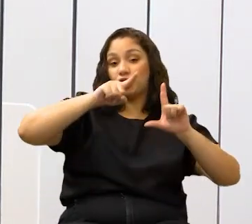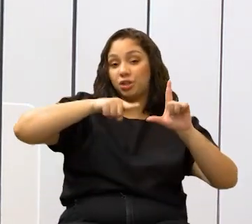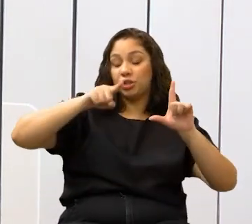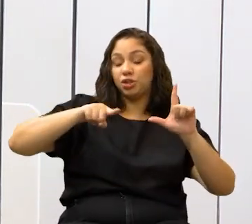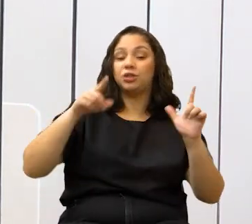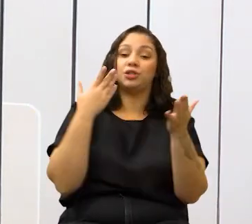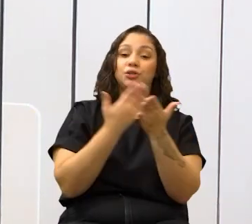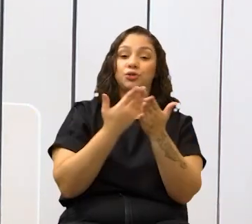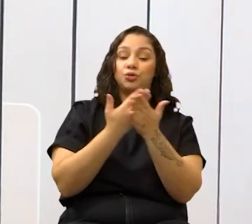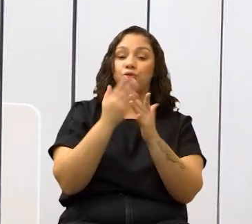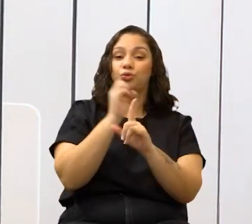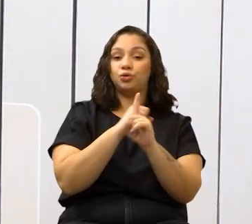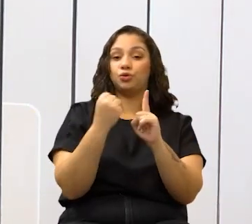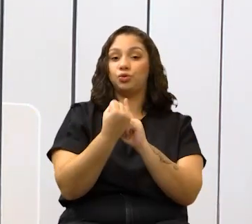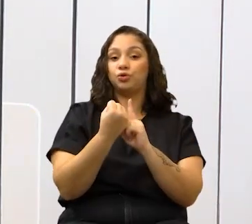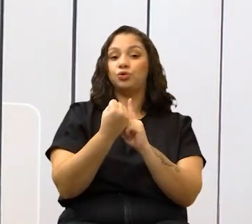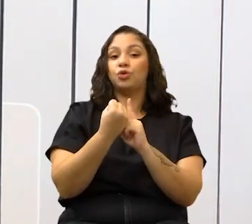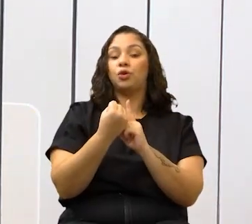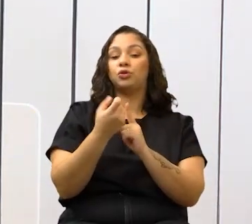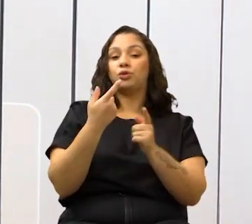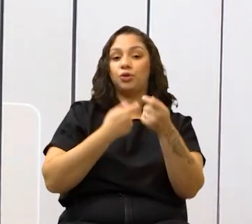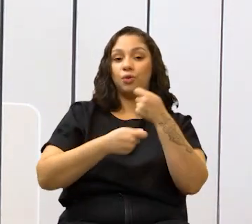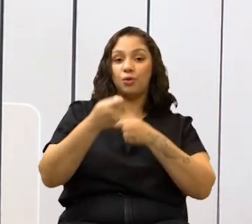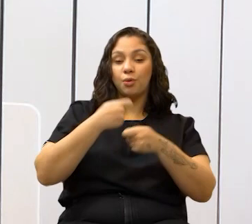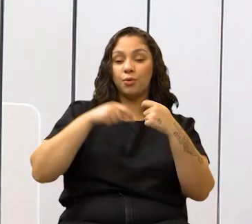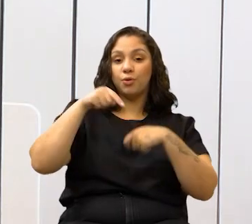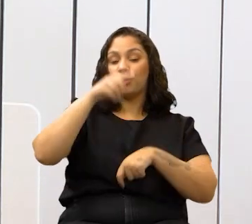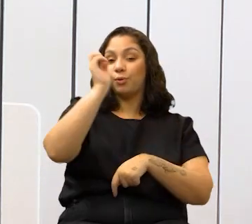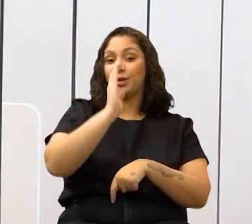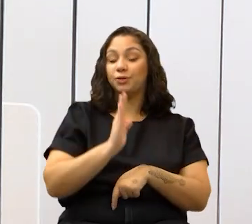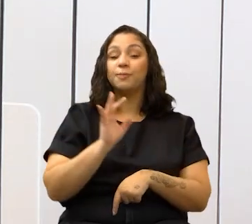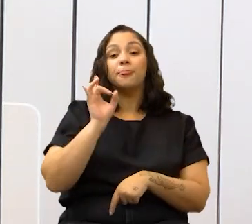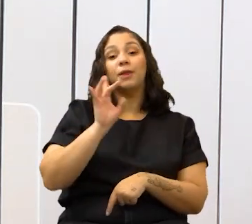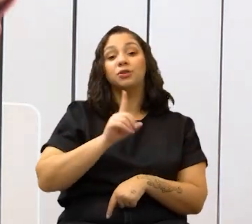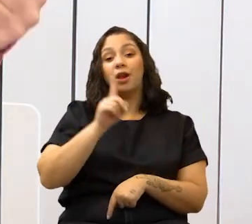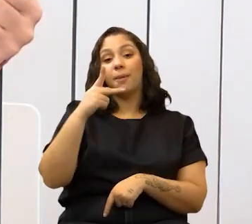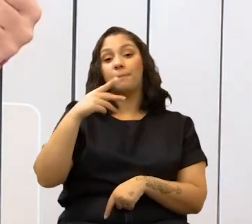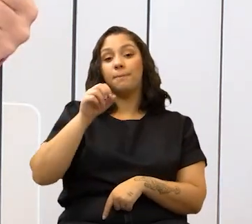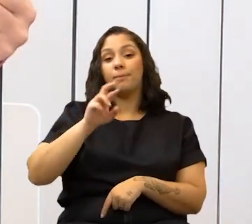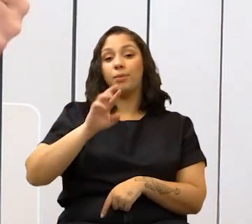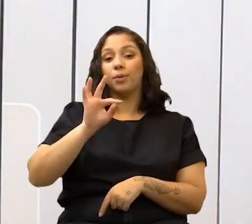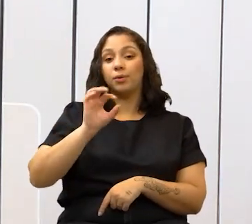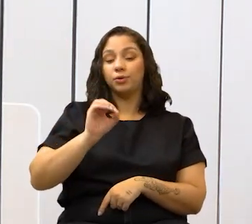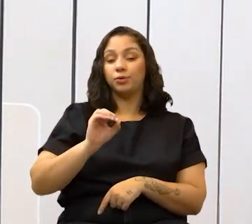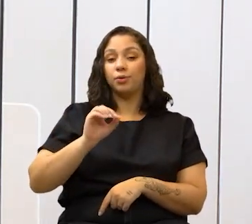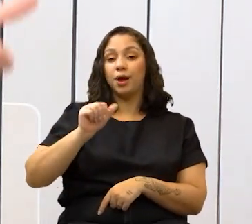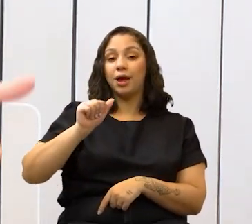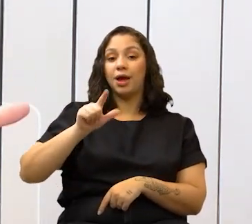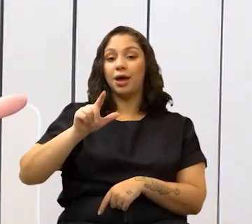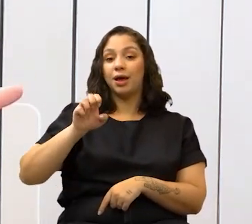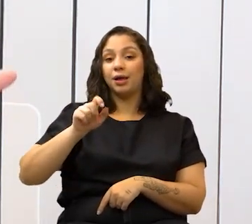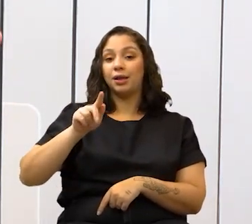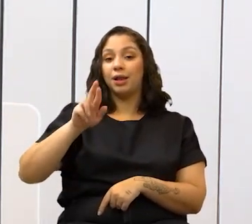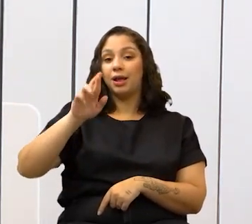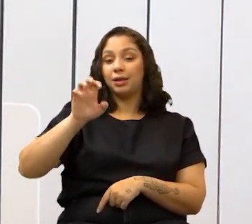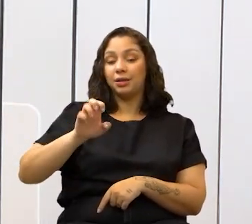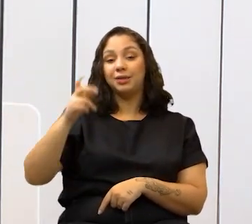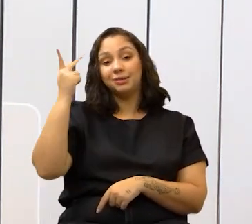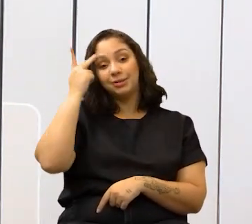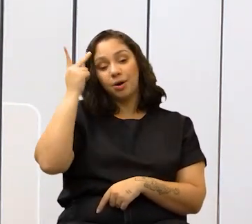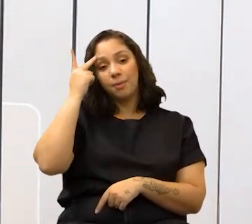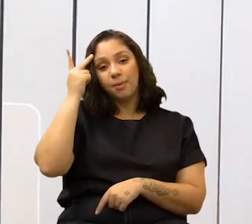e Estudos Socioeconômicos no Brasil. Apenas Porto Alegre, no Rio Grande do Sul, São Paulo,